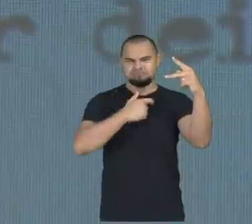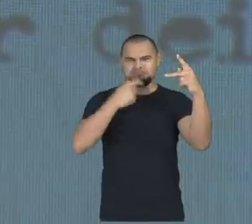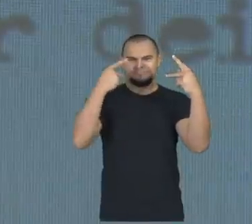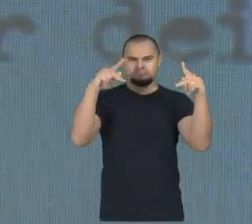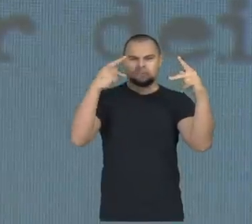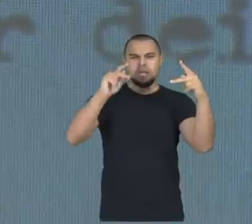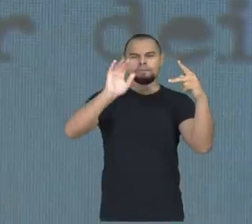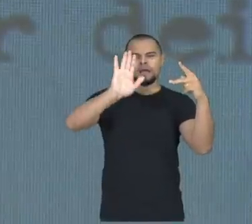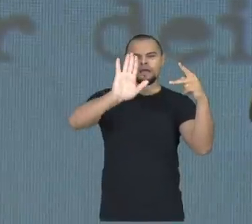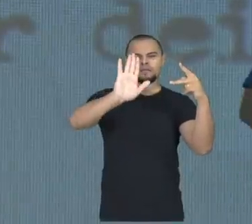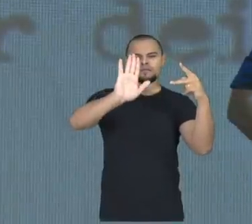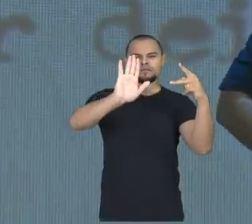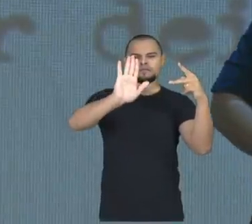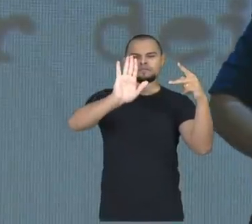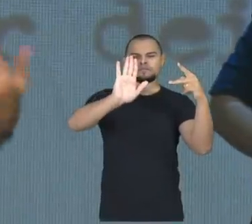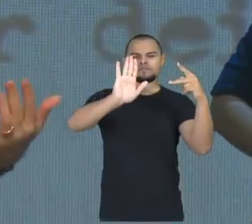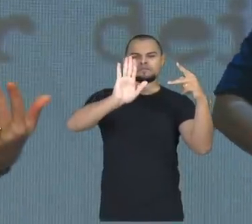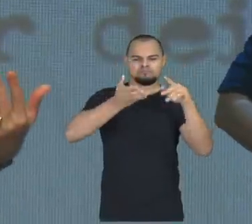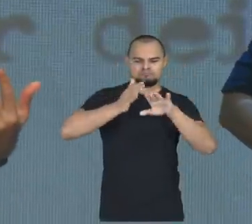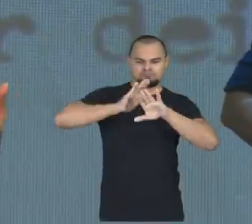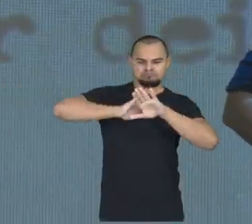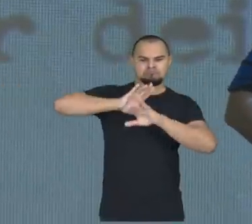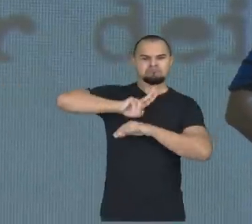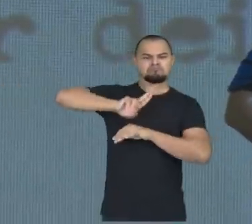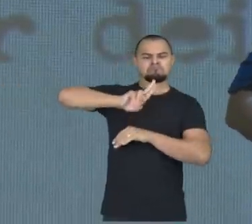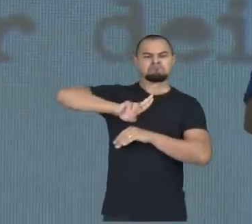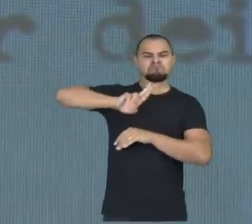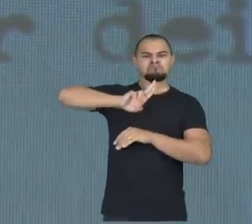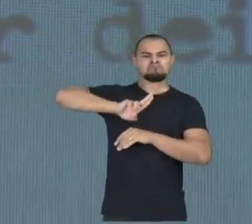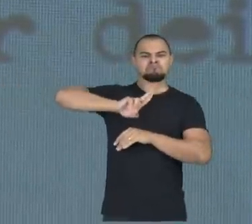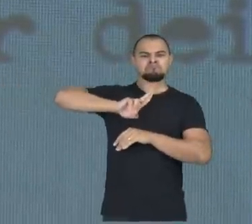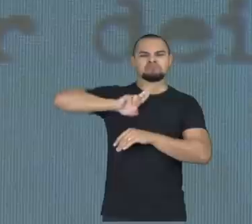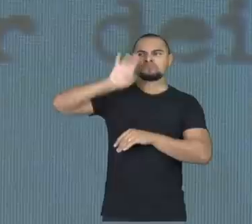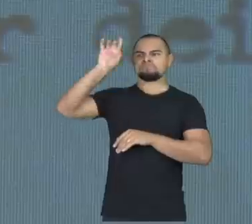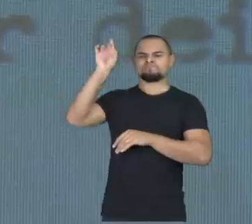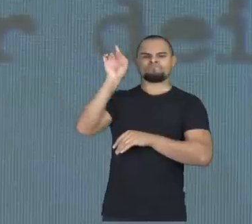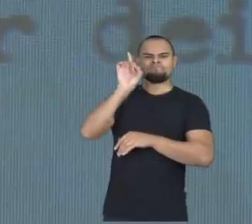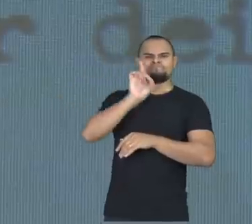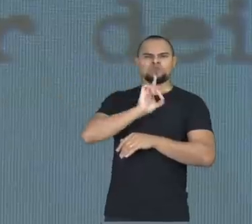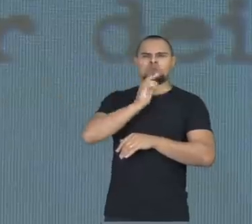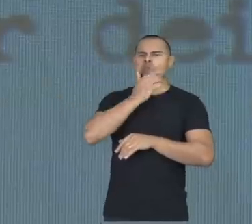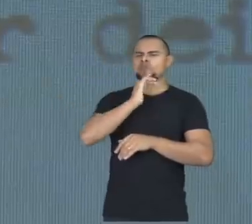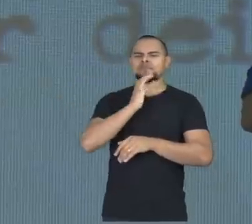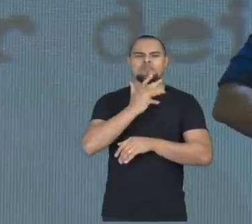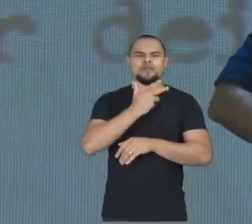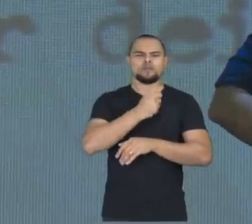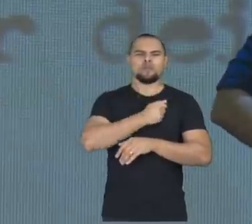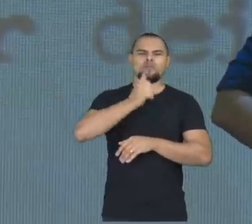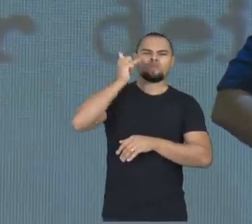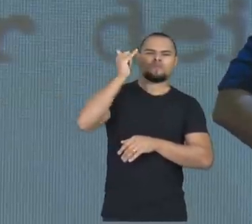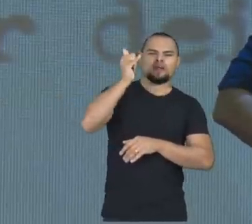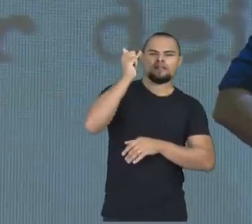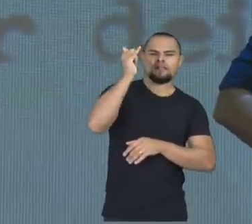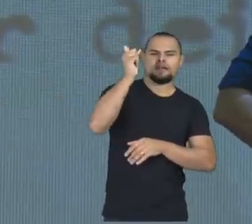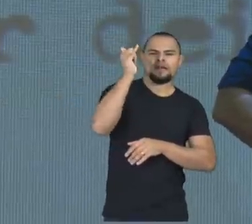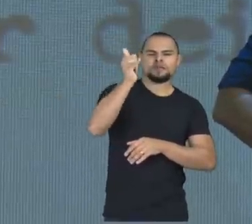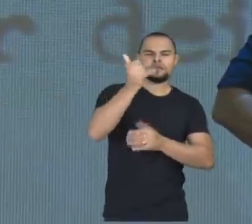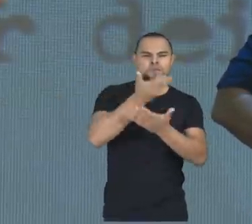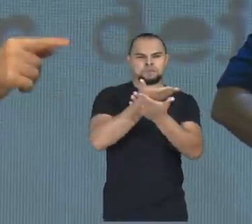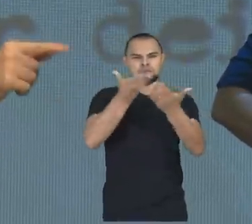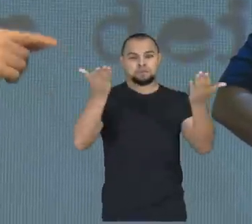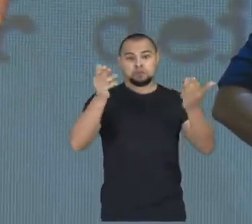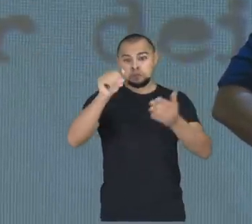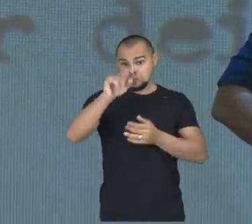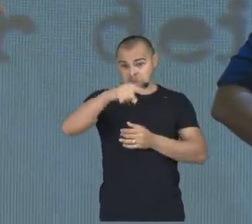mas por trás tem que ter o Salvador da humanidade falando ao seu coração agora. Se alguém